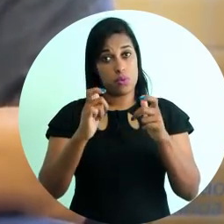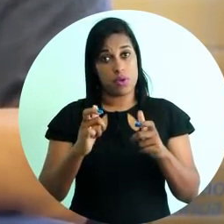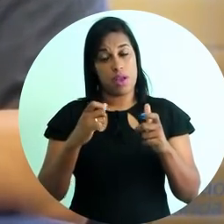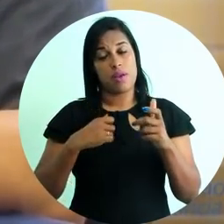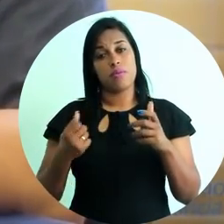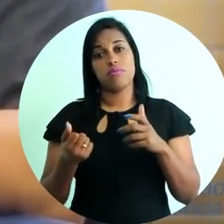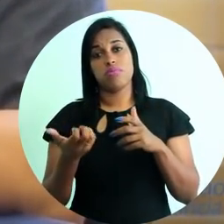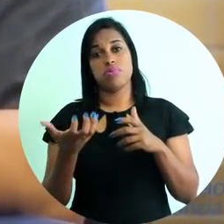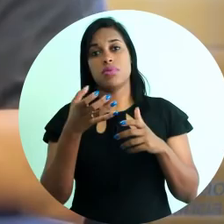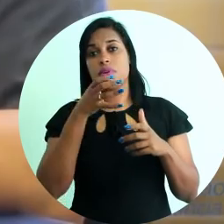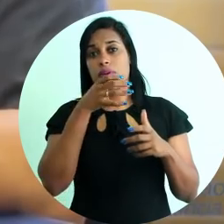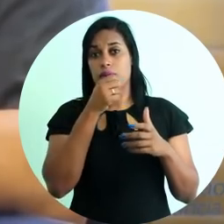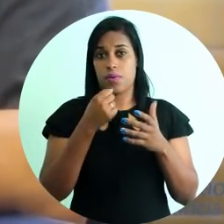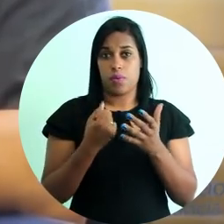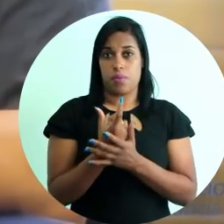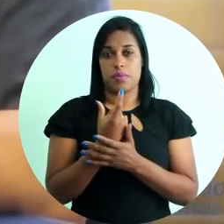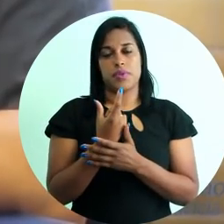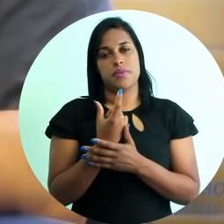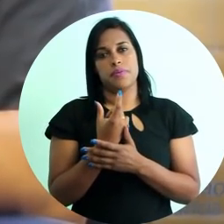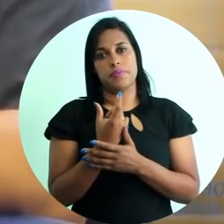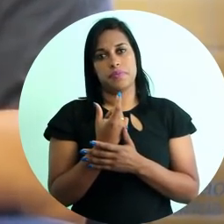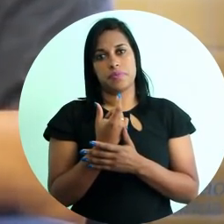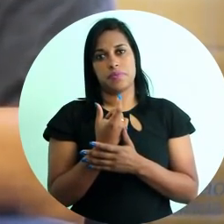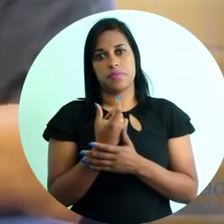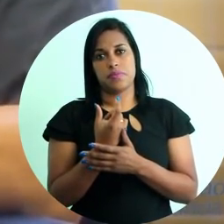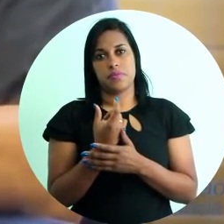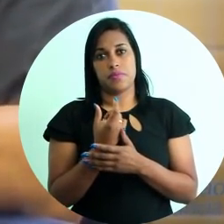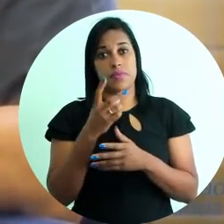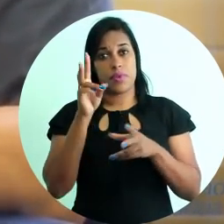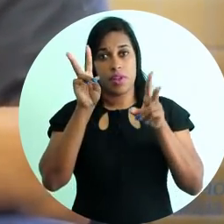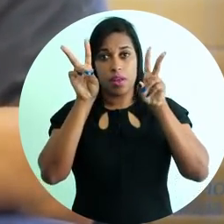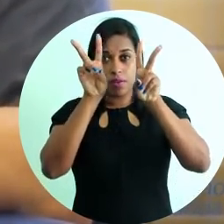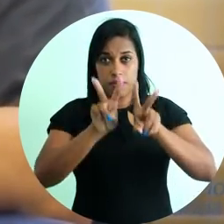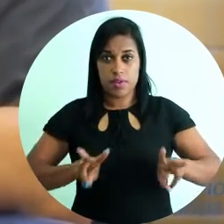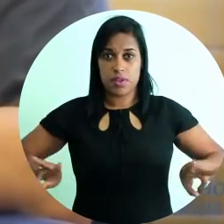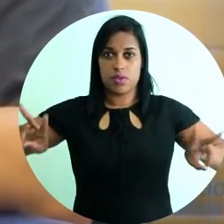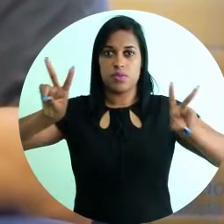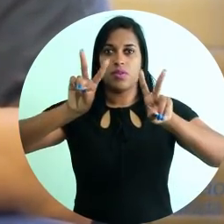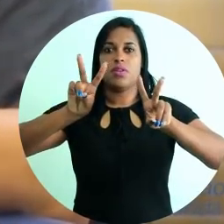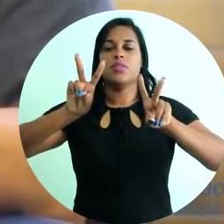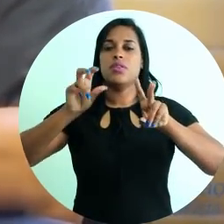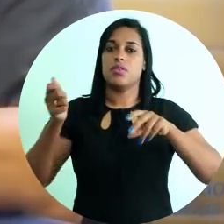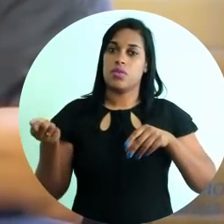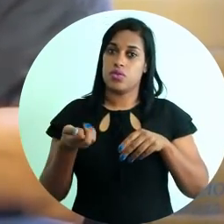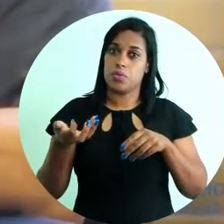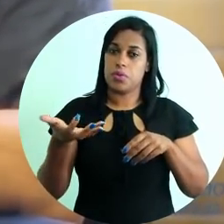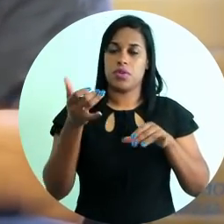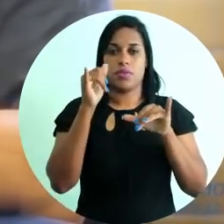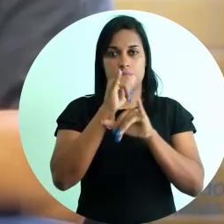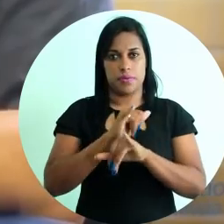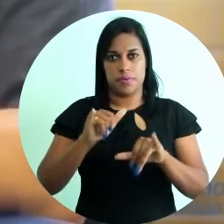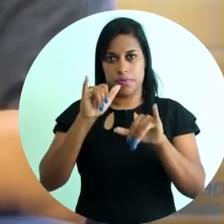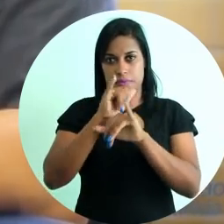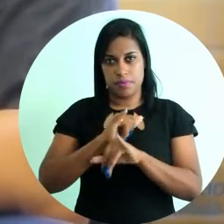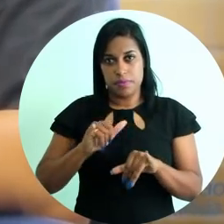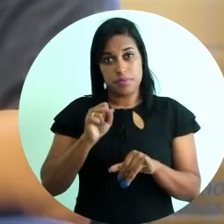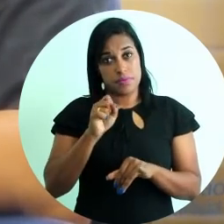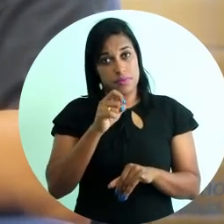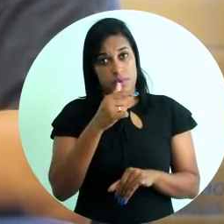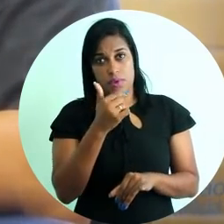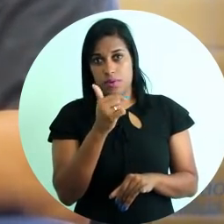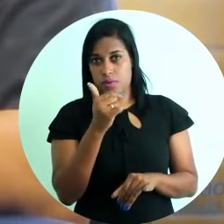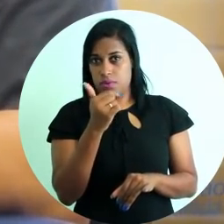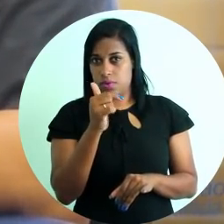processo de compra. Então, de visualização pelo menos dos produtos, das informações. Se isso não